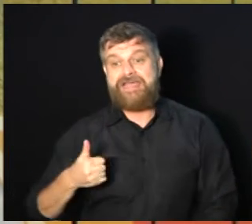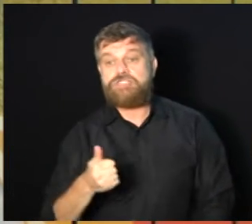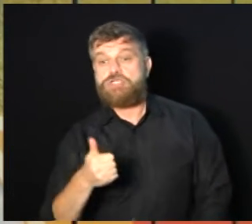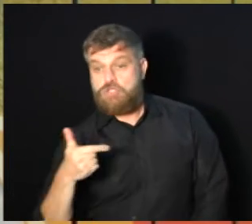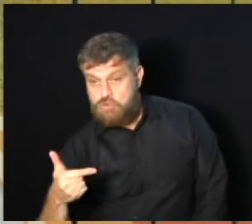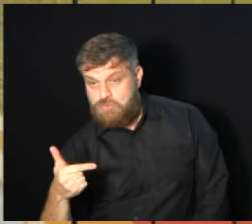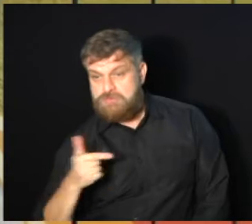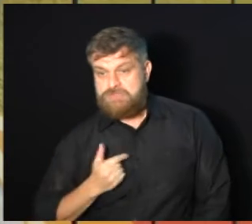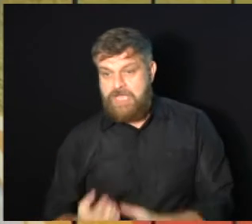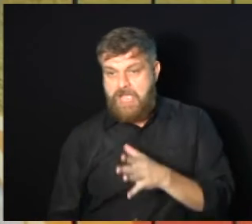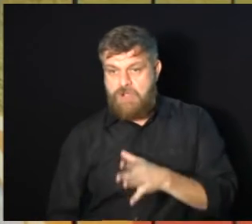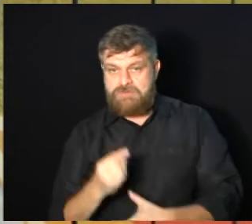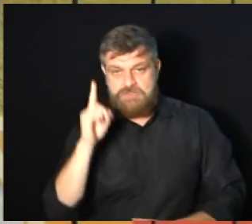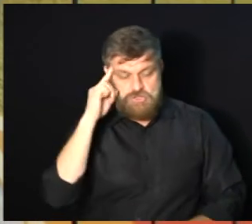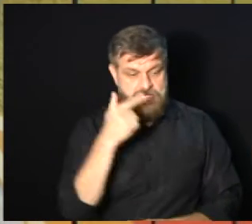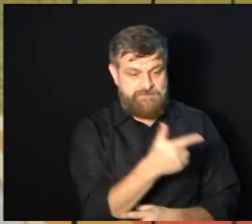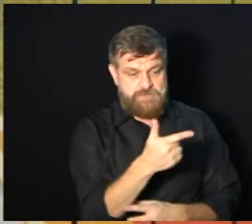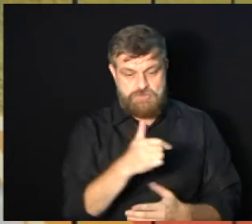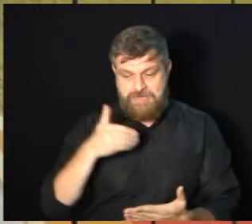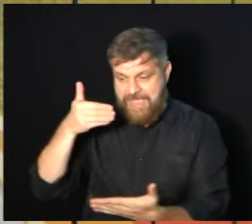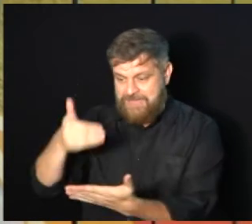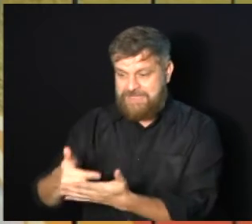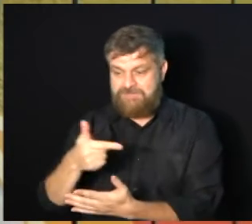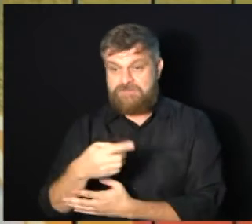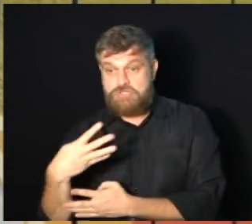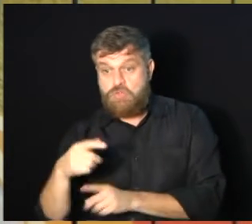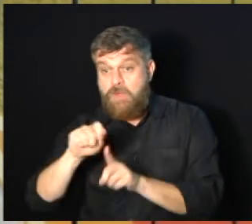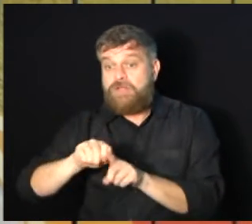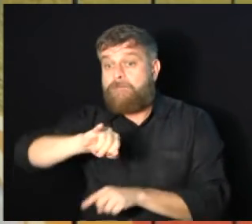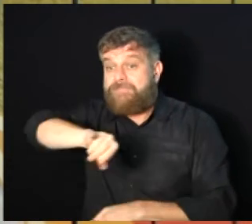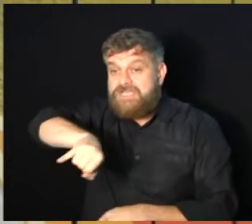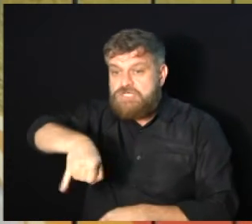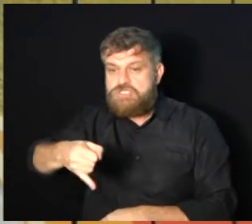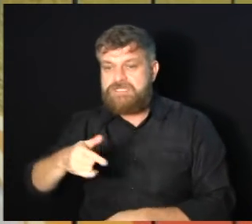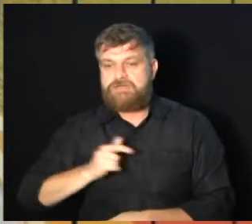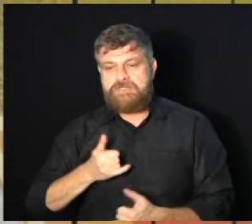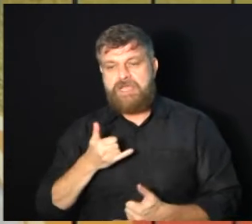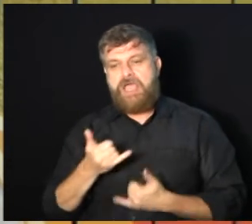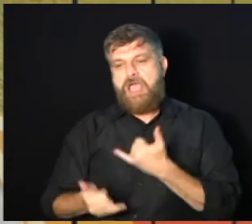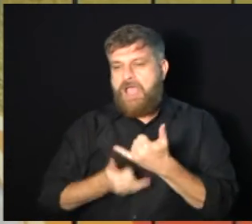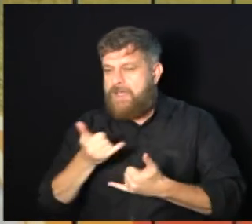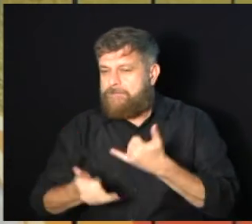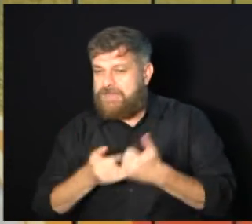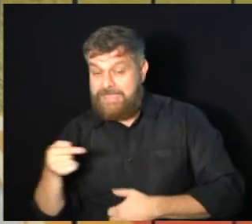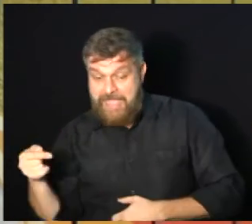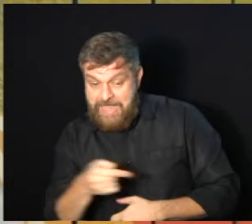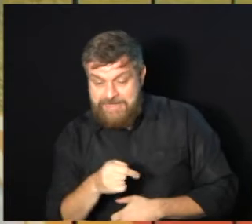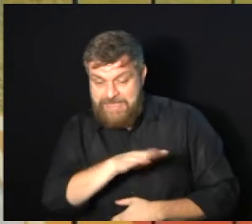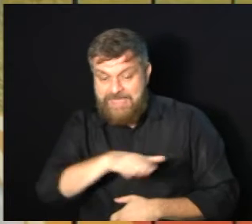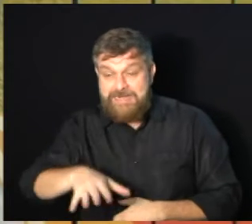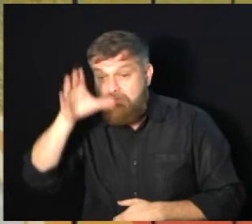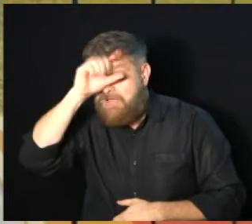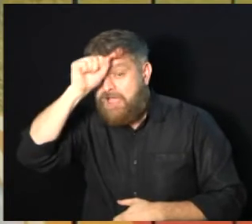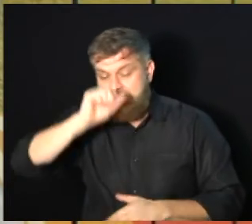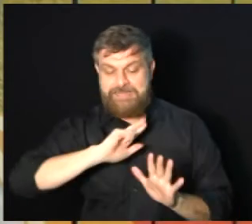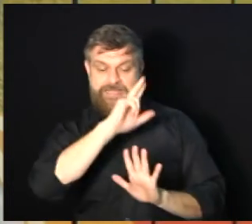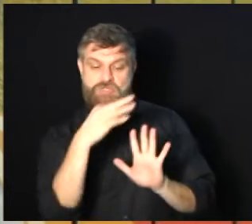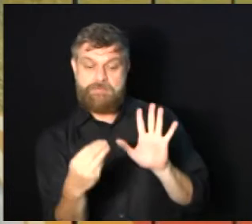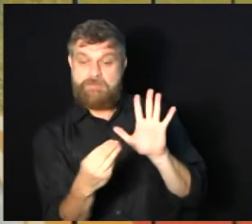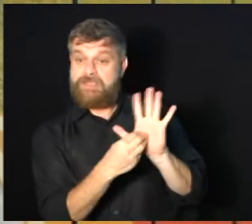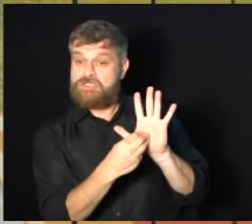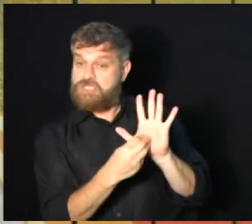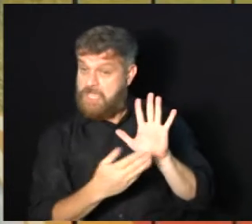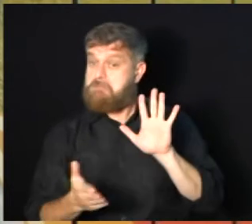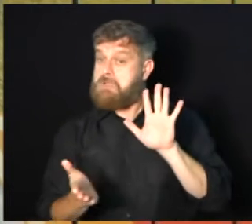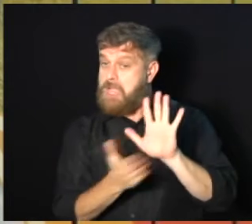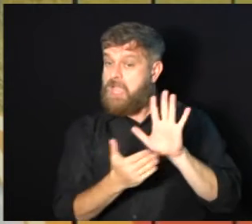evento acontece de 22 a 24 de janeiro. Brincar enquanto aprende sobre o meio ambiente é a proposta